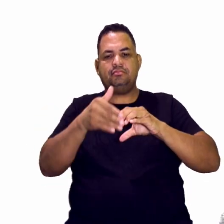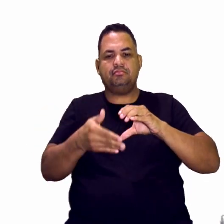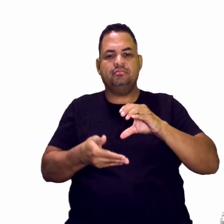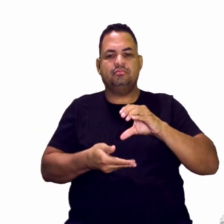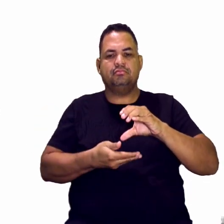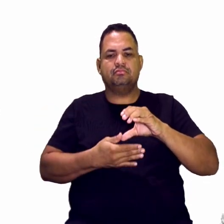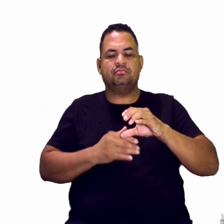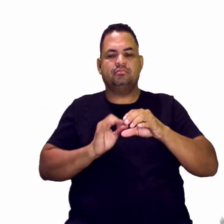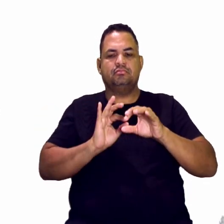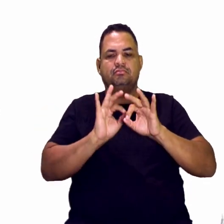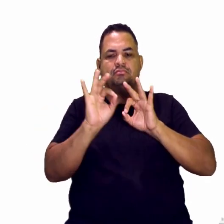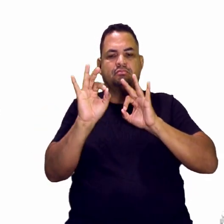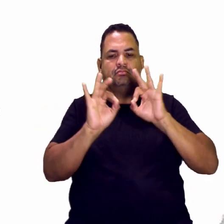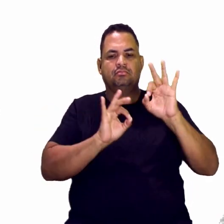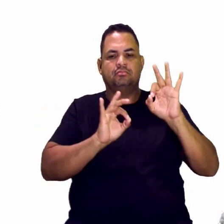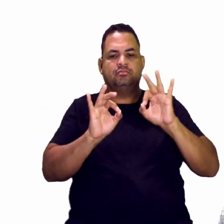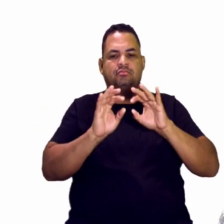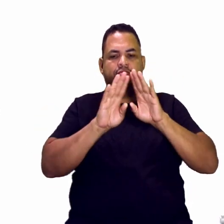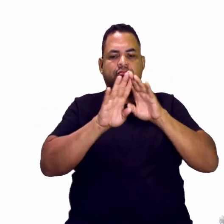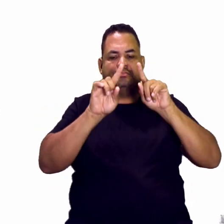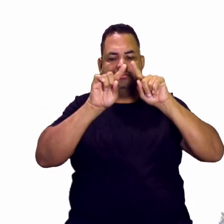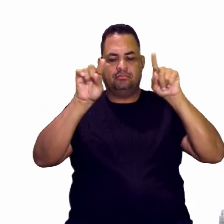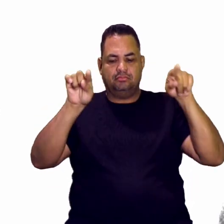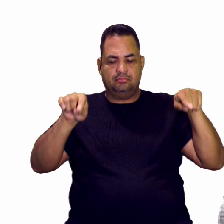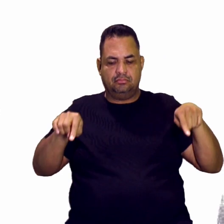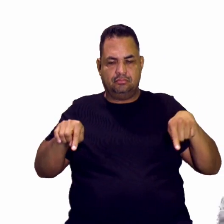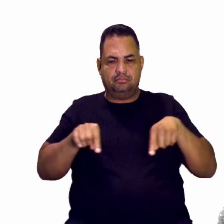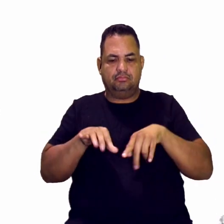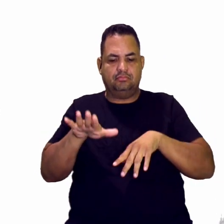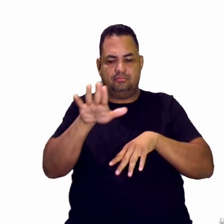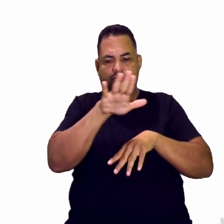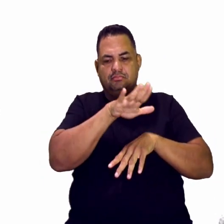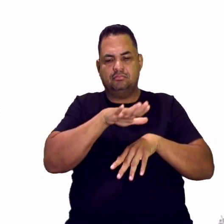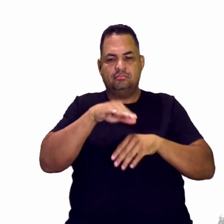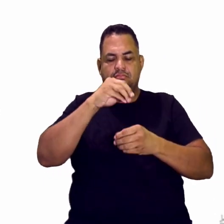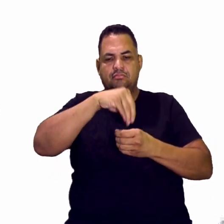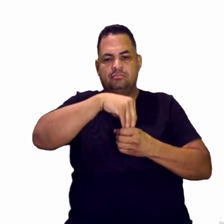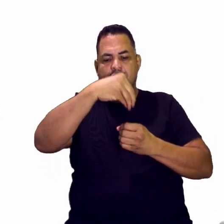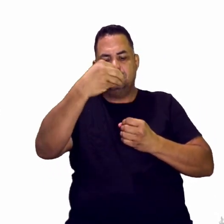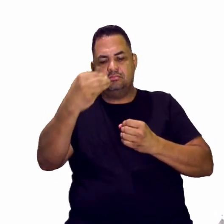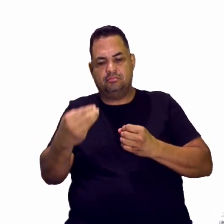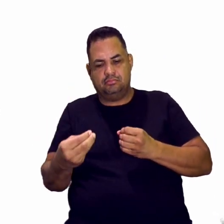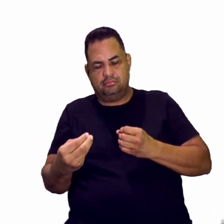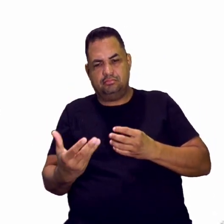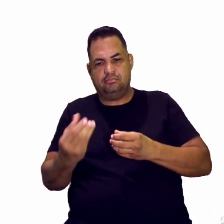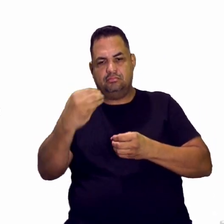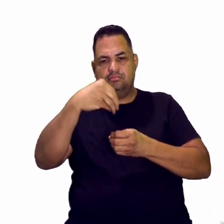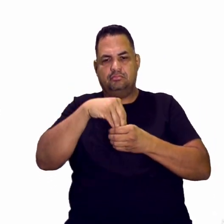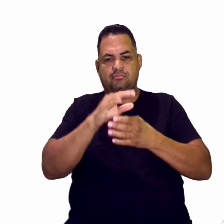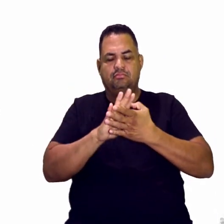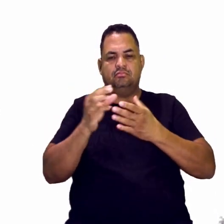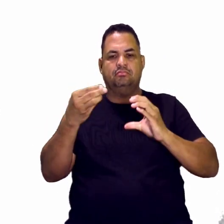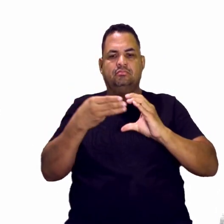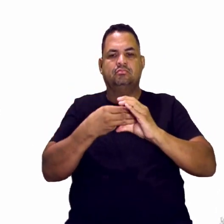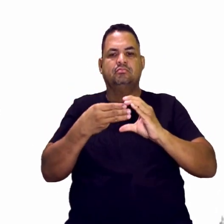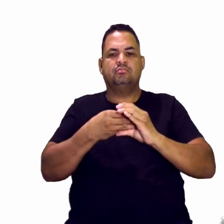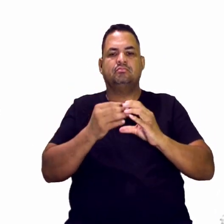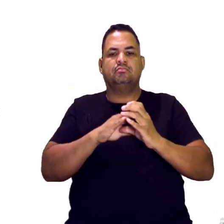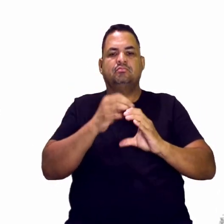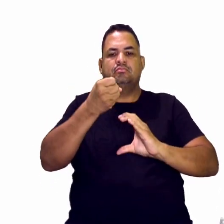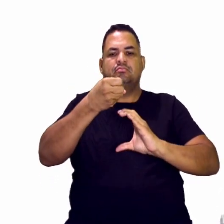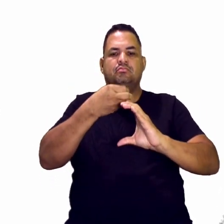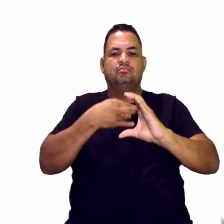vai delinear a célula, que vai limitar o espaço interno e o espaço externo, ela também vai ter algumas funções